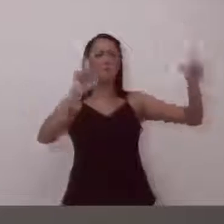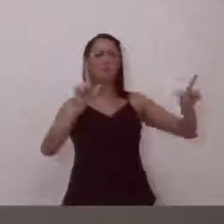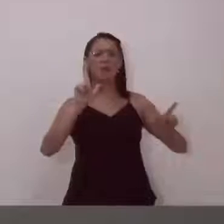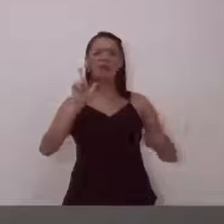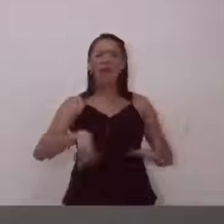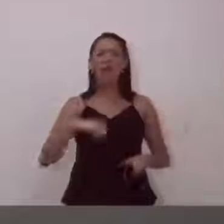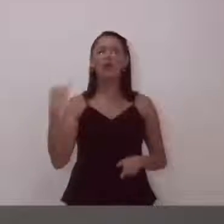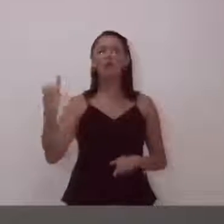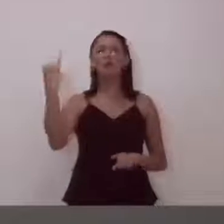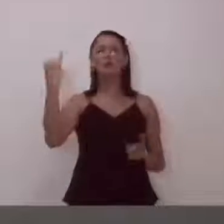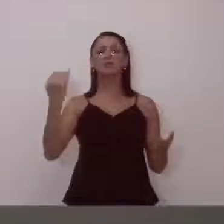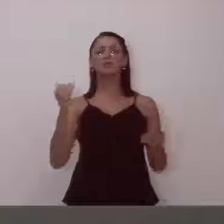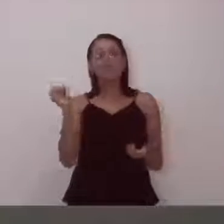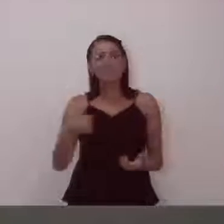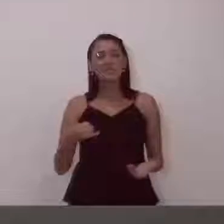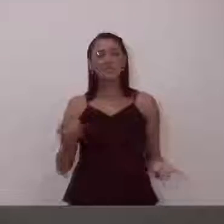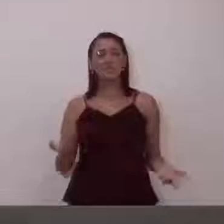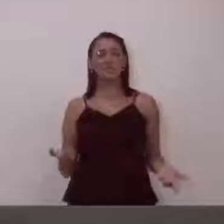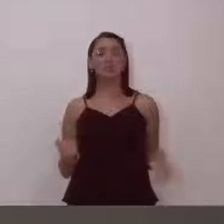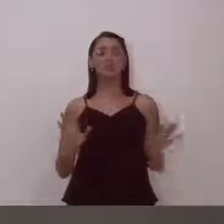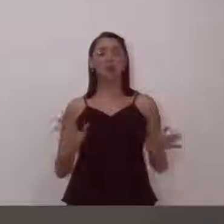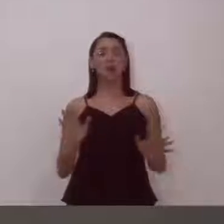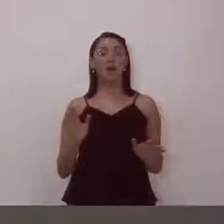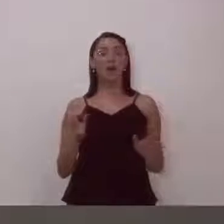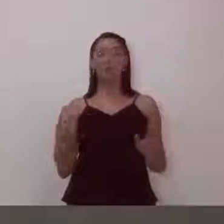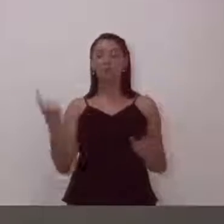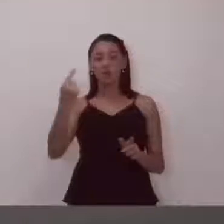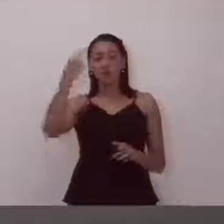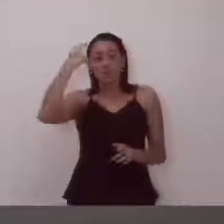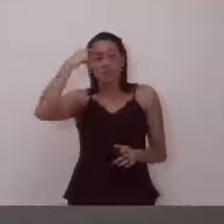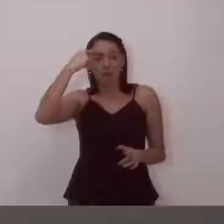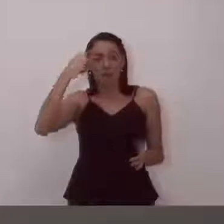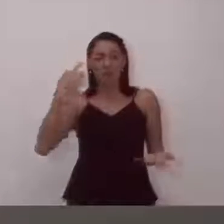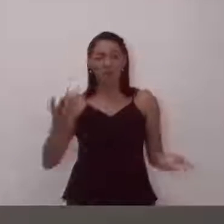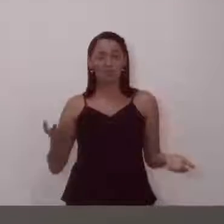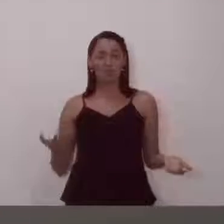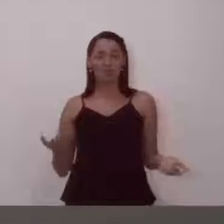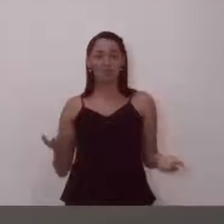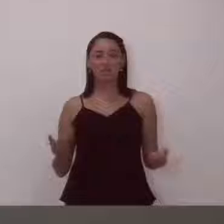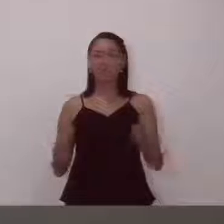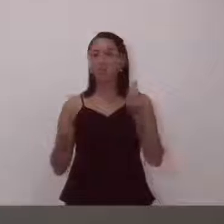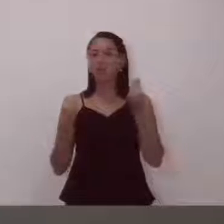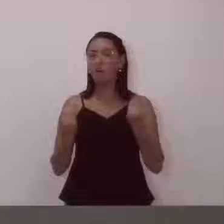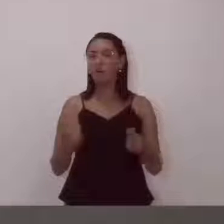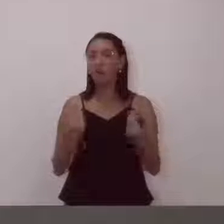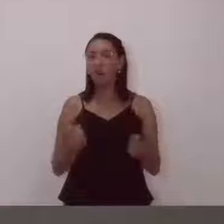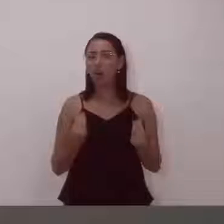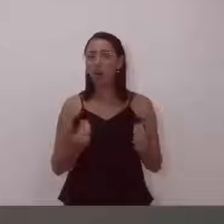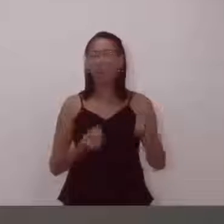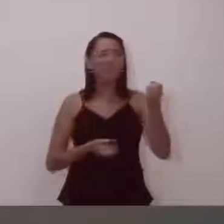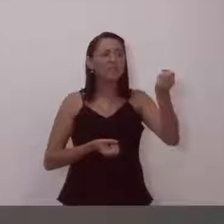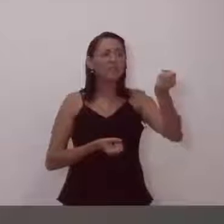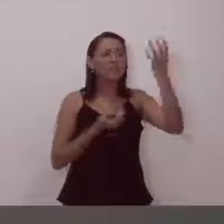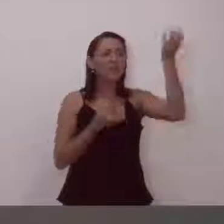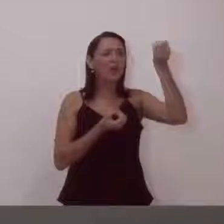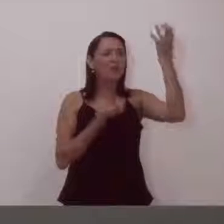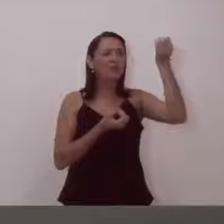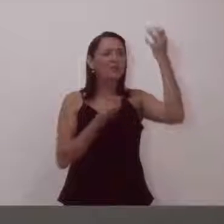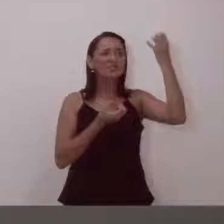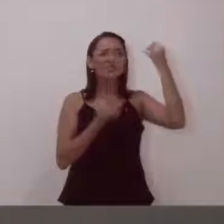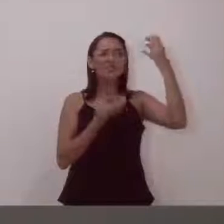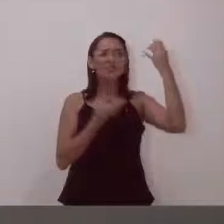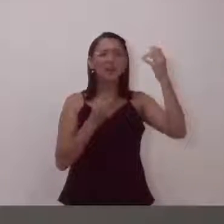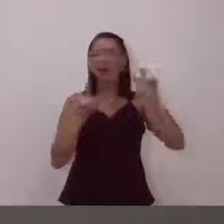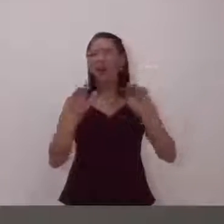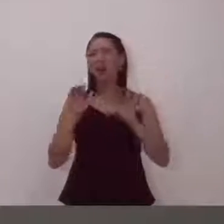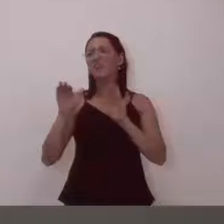importante. Mas pensa comigo, como que não dá para levantar a informação e no final fala que